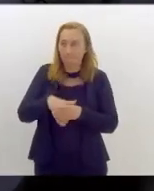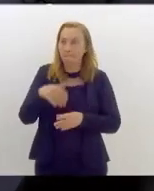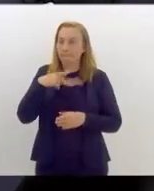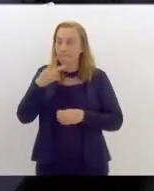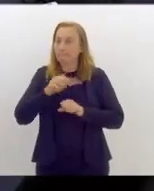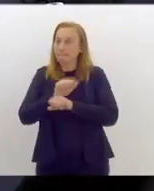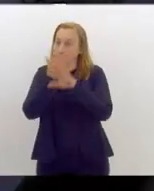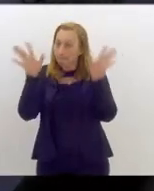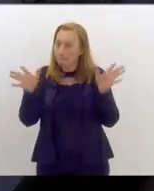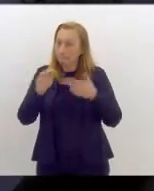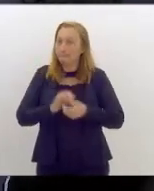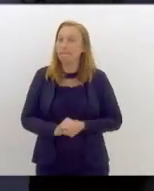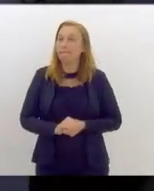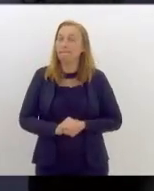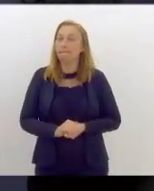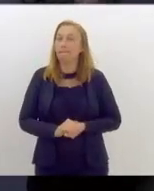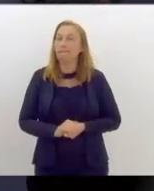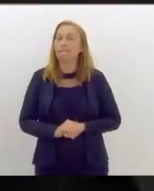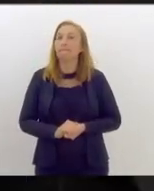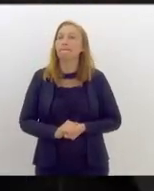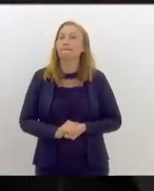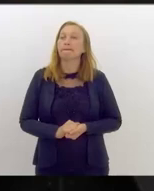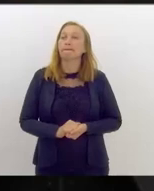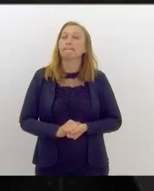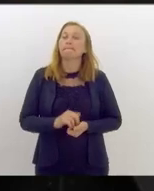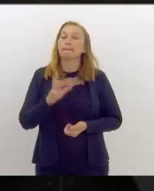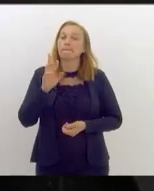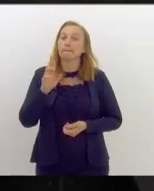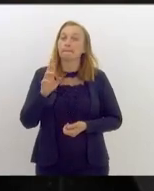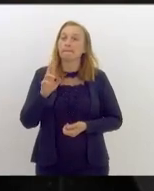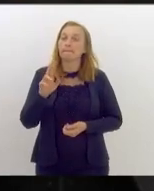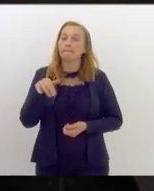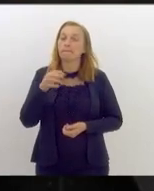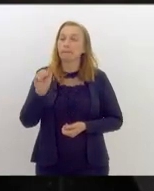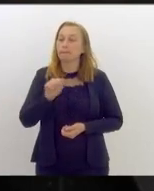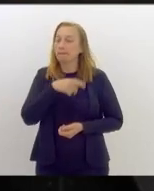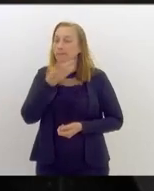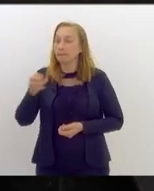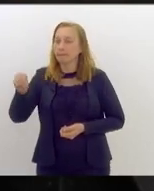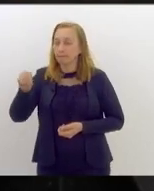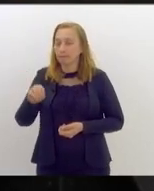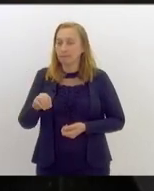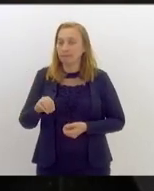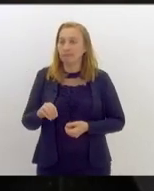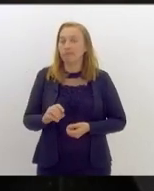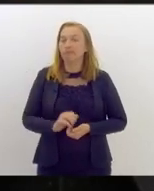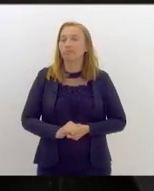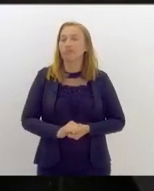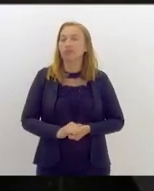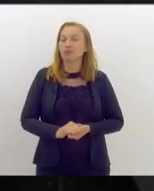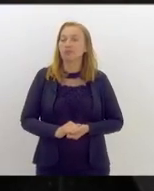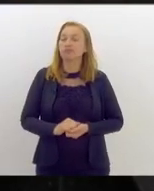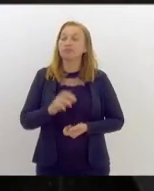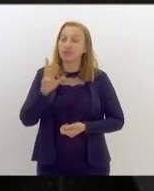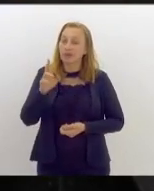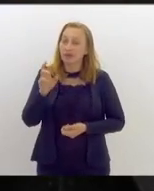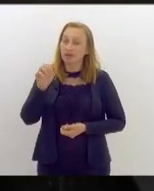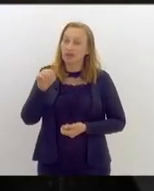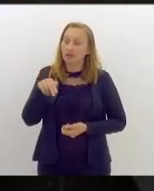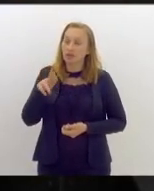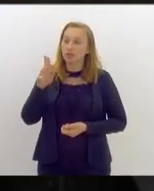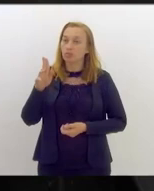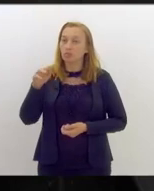claro fica concedida a recomposição de remuneração considerando remuneração